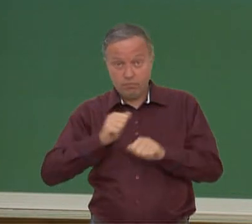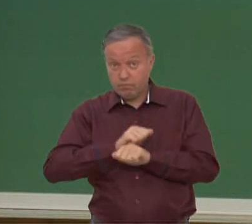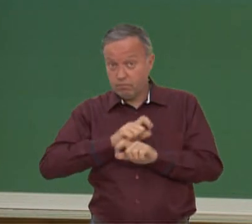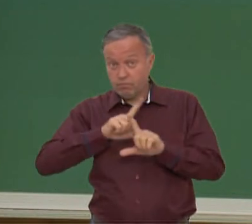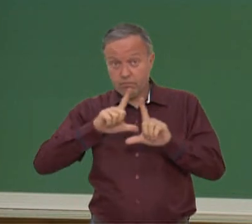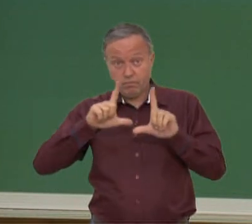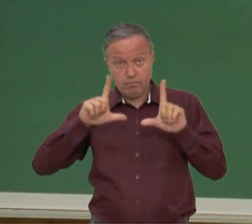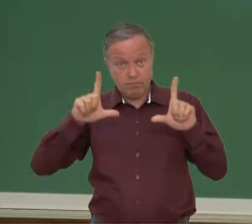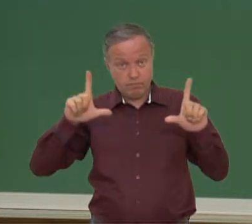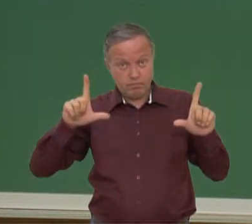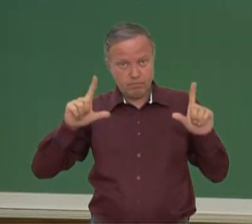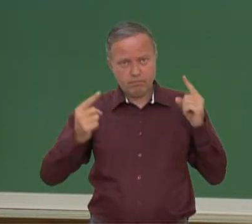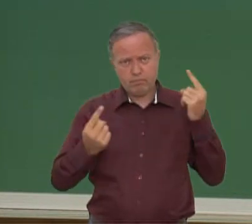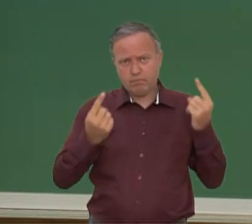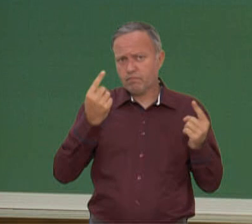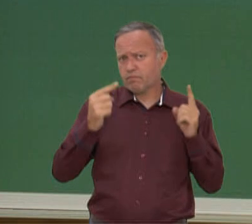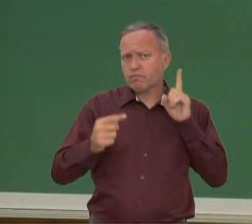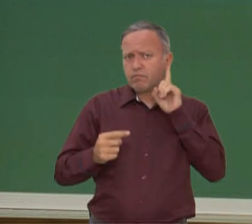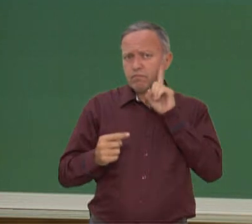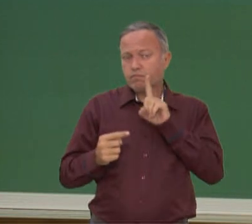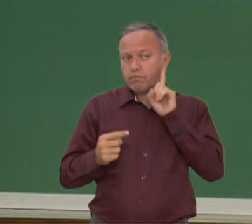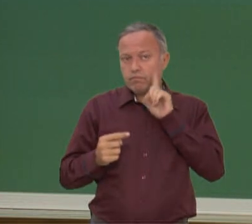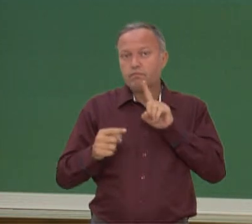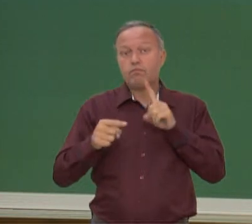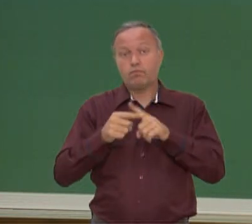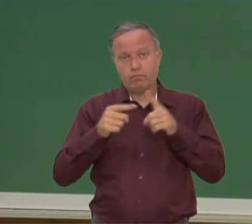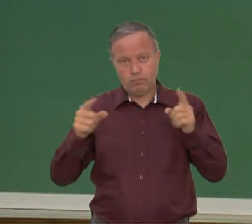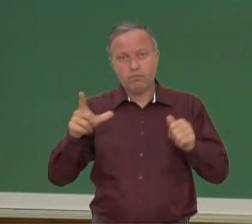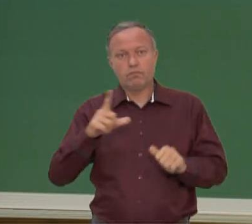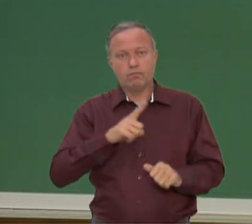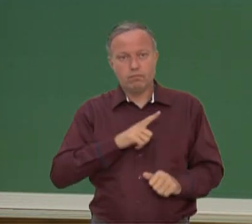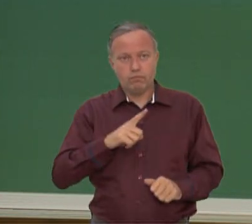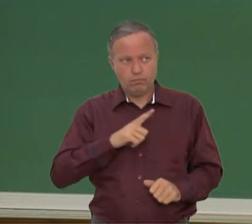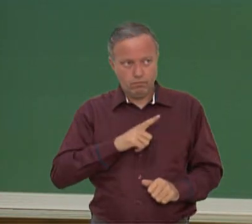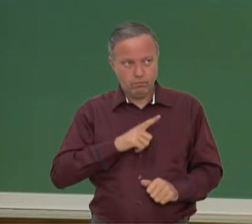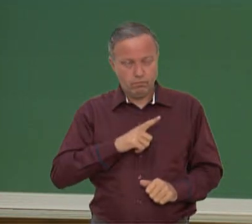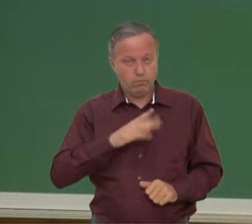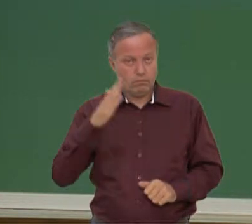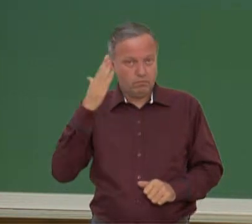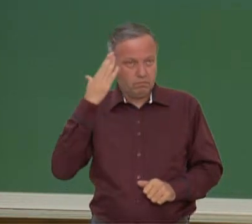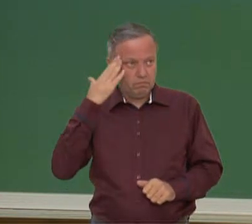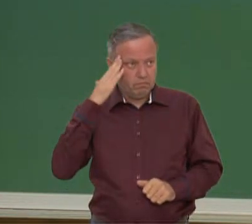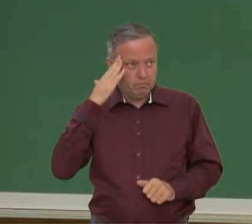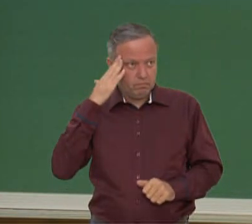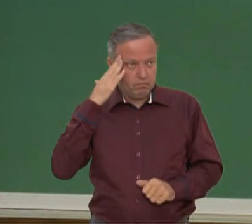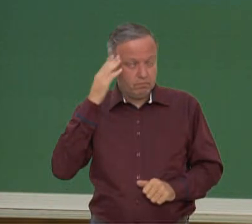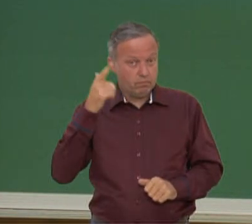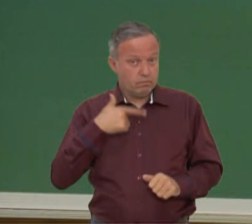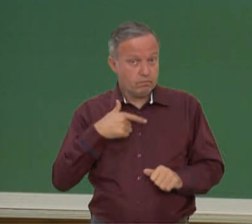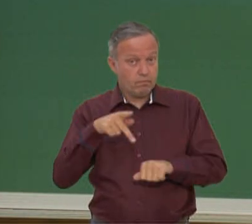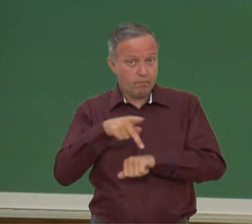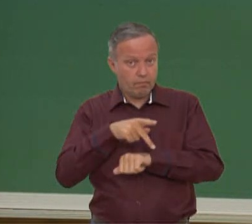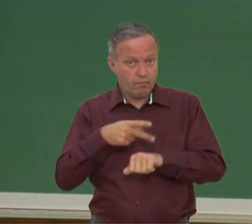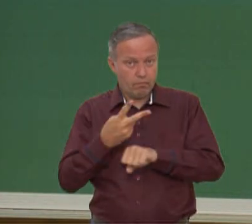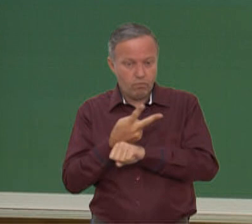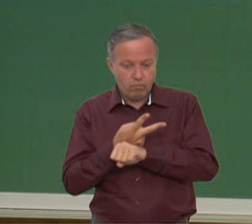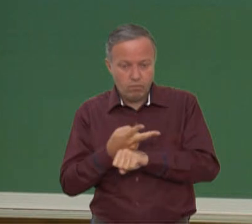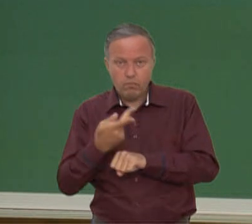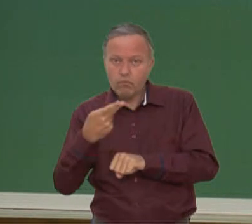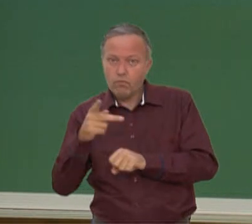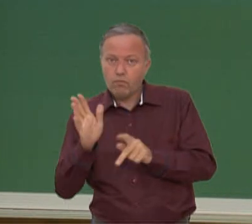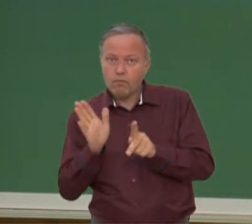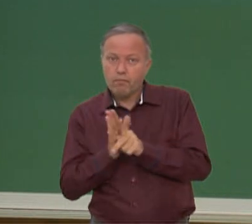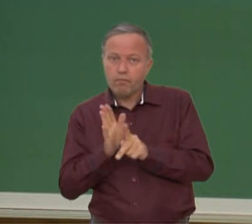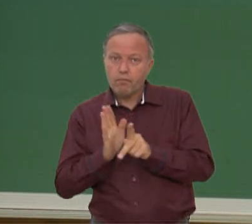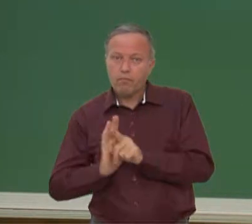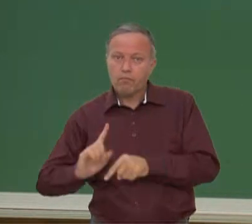clara, né, entre quais países. Nós temos uma noção de que os países estão buscando o seu